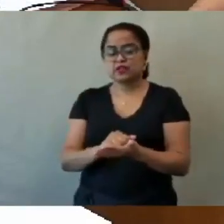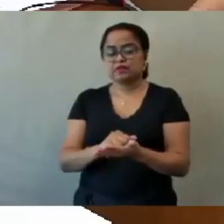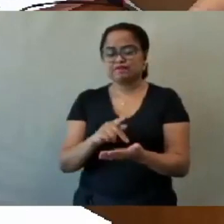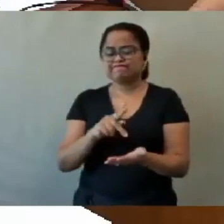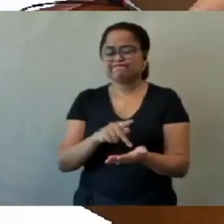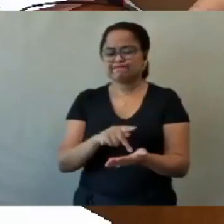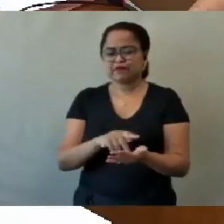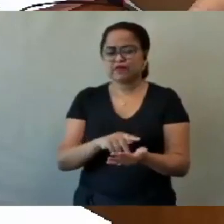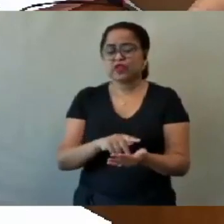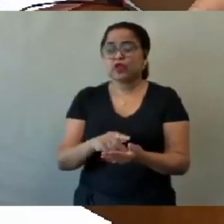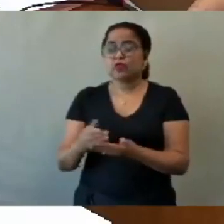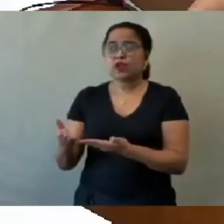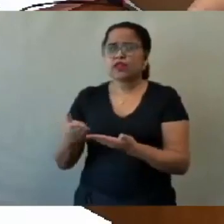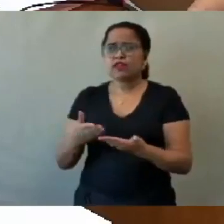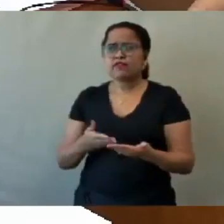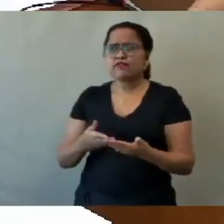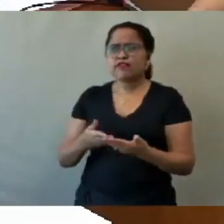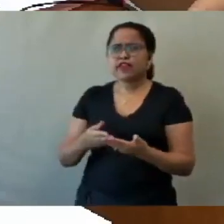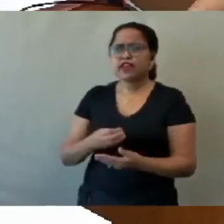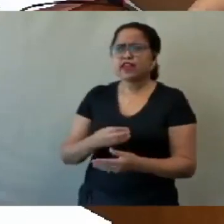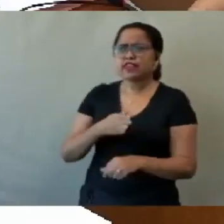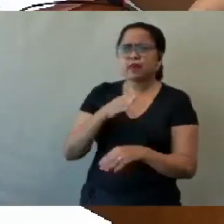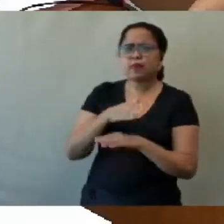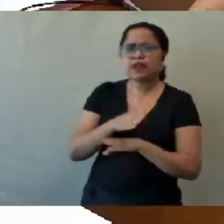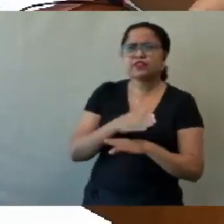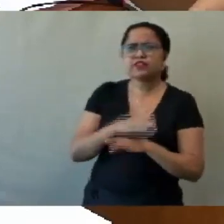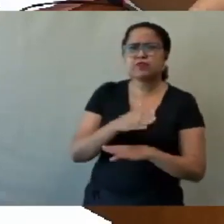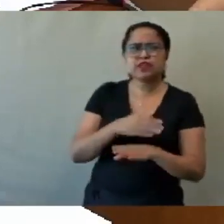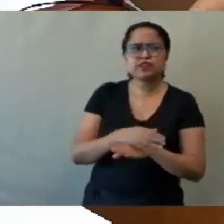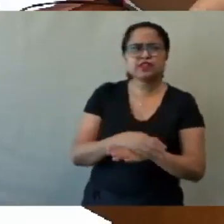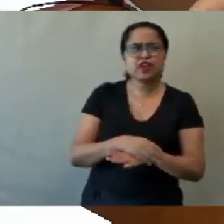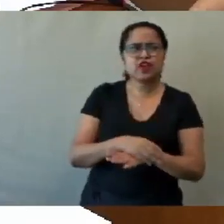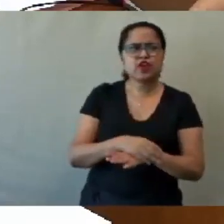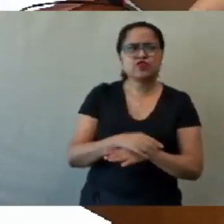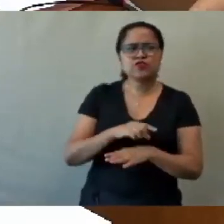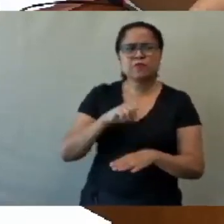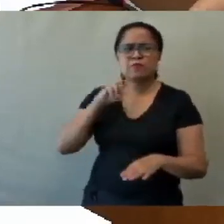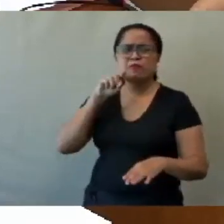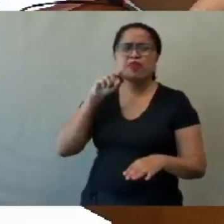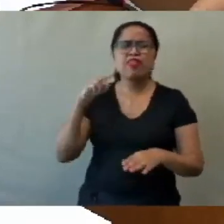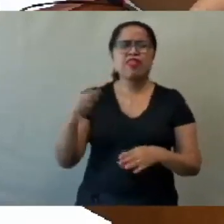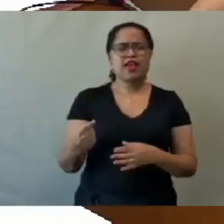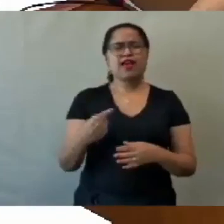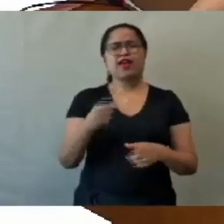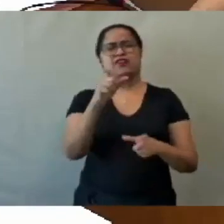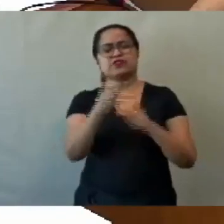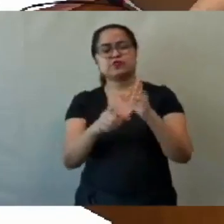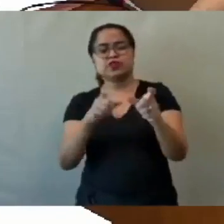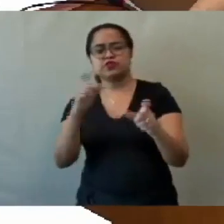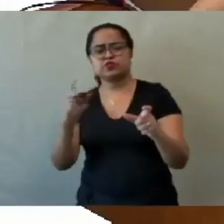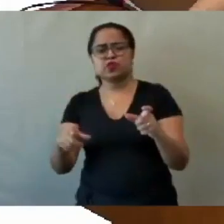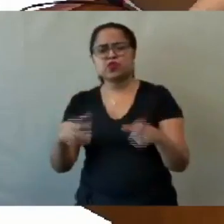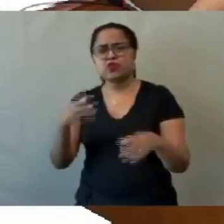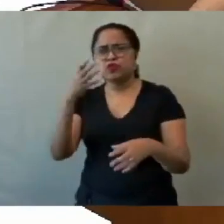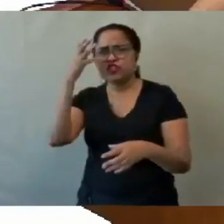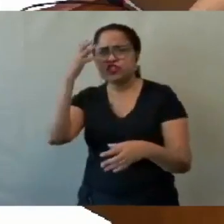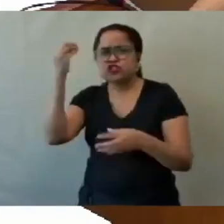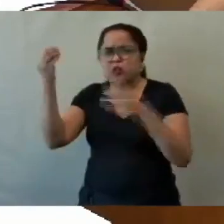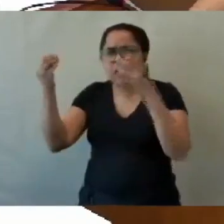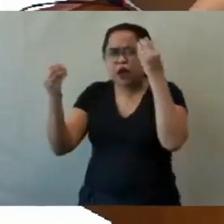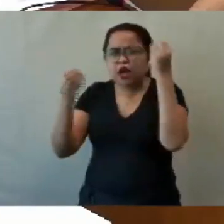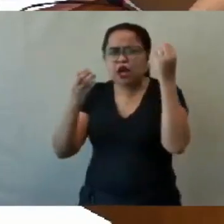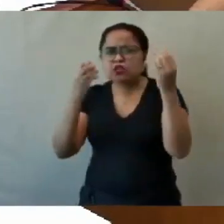participação de milhares de pessoas. Ele não é uma coisa tirada da cabeça de ninguém, né? Ele é construído